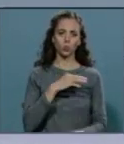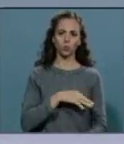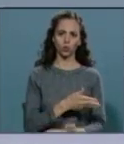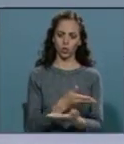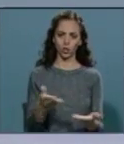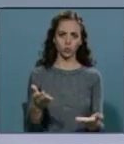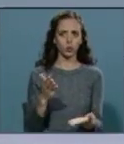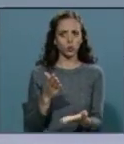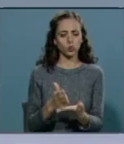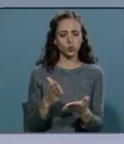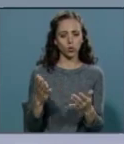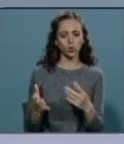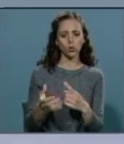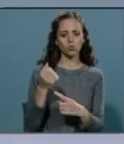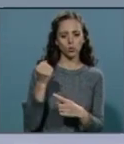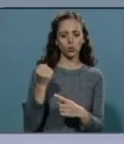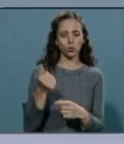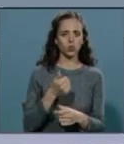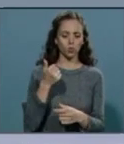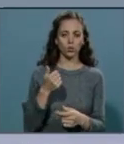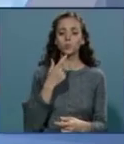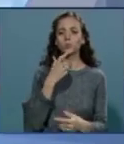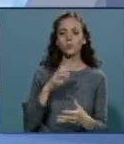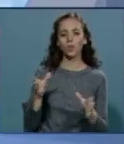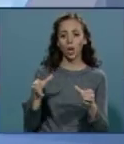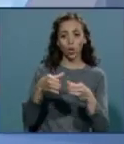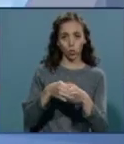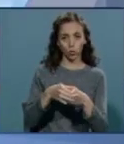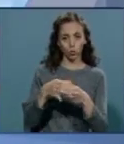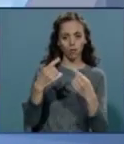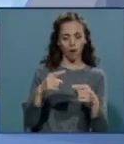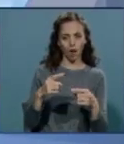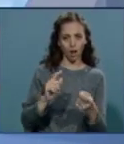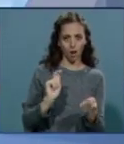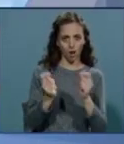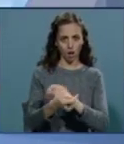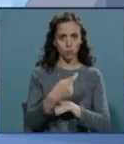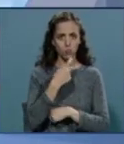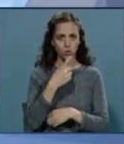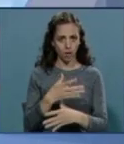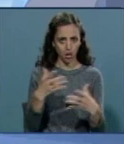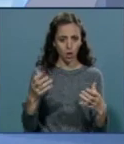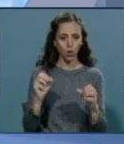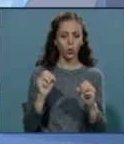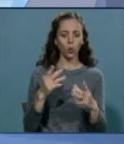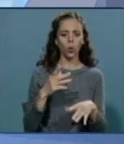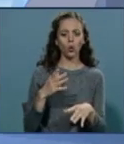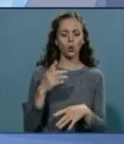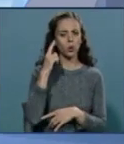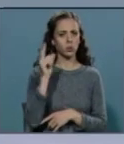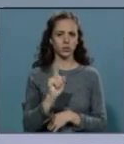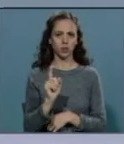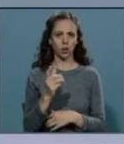só o alcance dos relativamente ao plantel vai ver uma revolução muito grande do plantel ou vai fazer com leilão